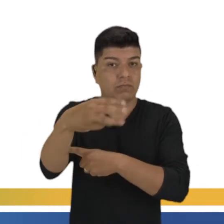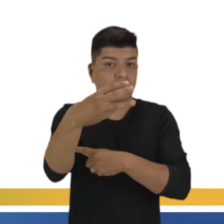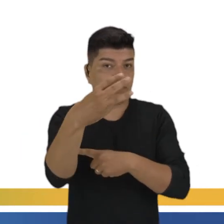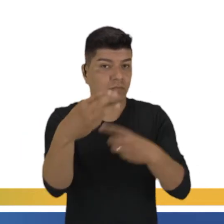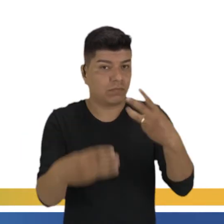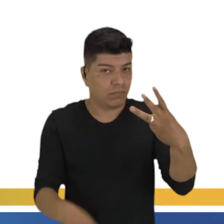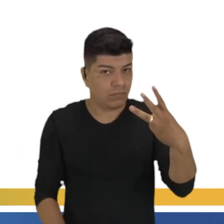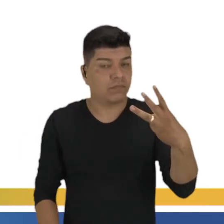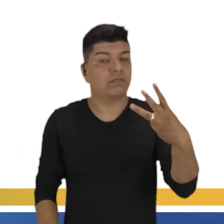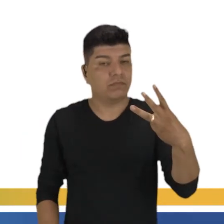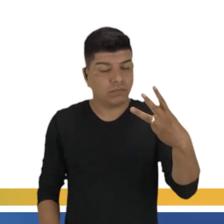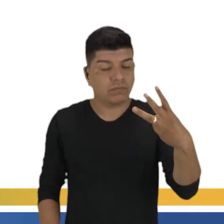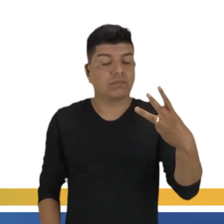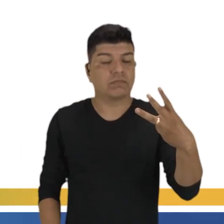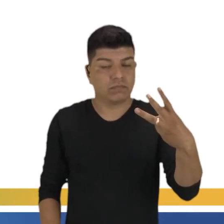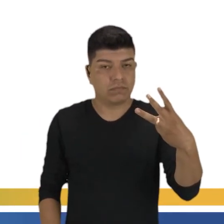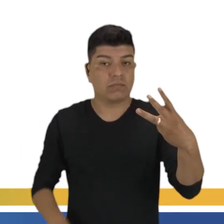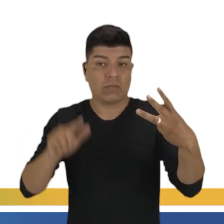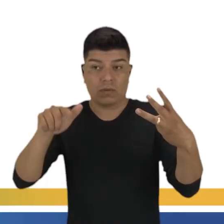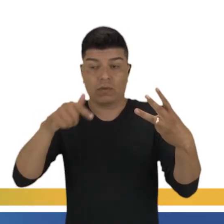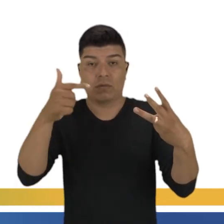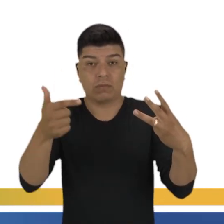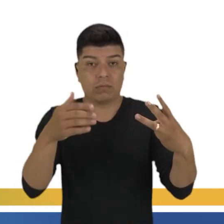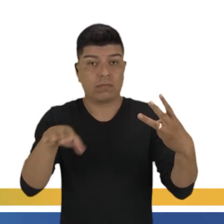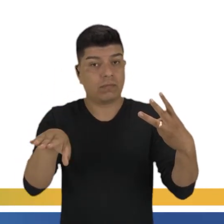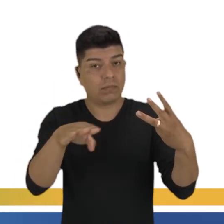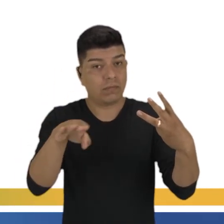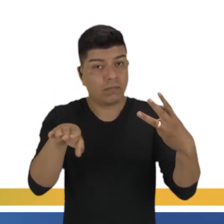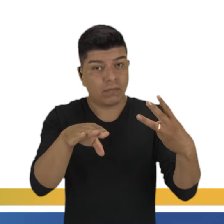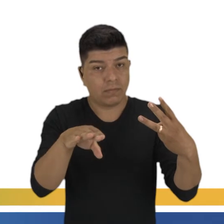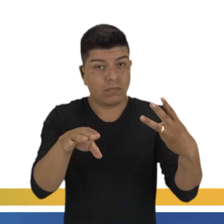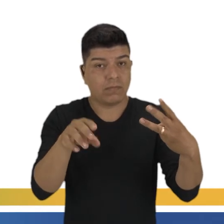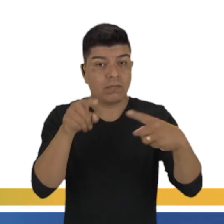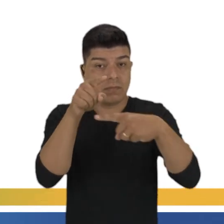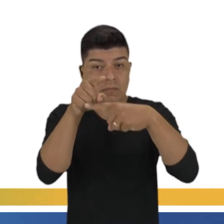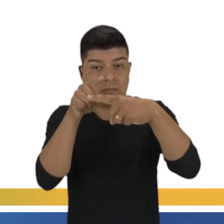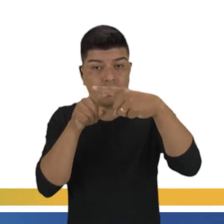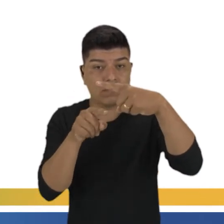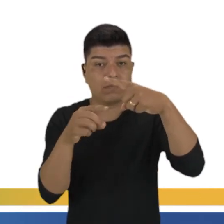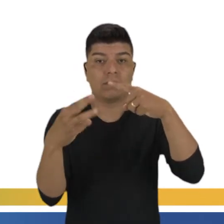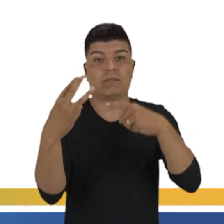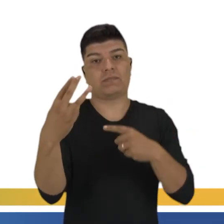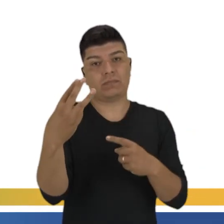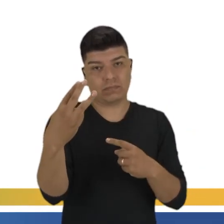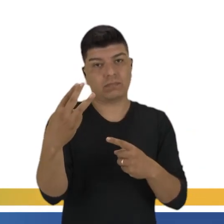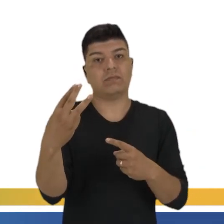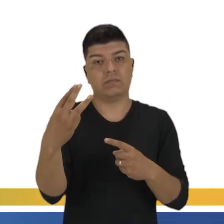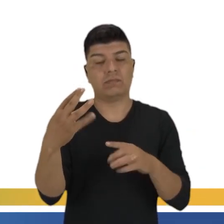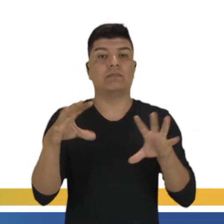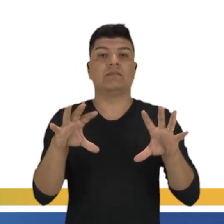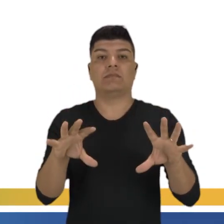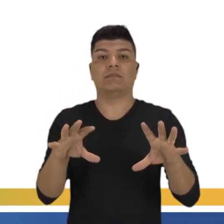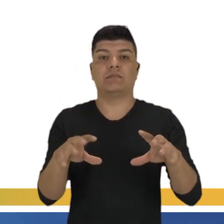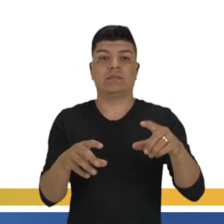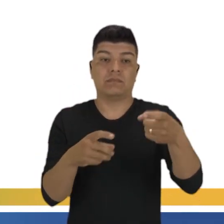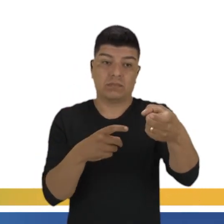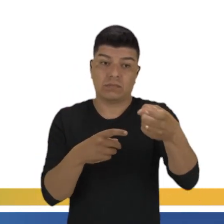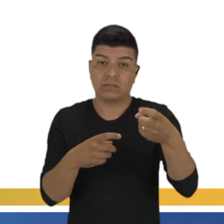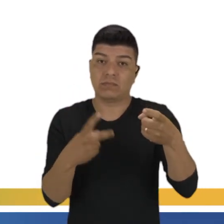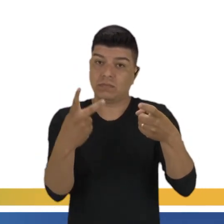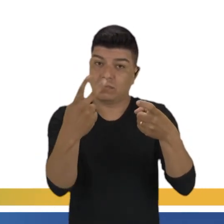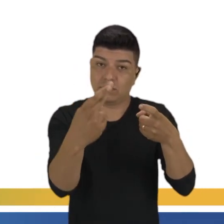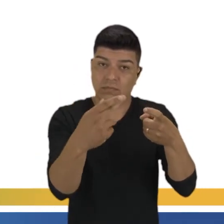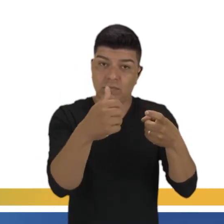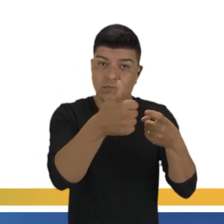3 e do outro lado também dividimos por 3. Então, nesse caso, ficará x igual